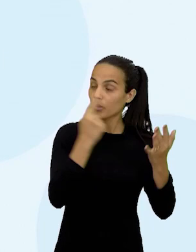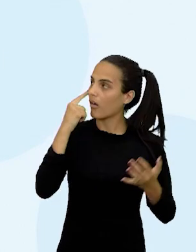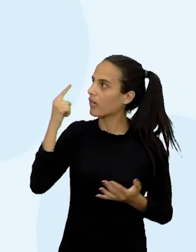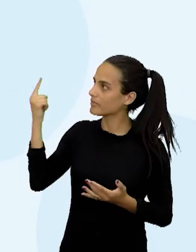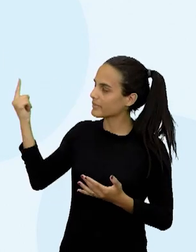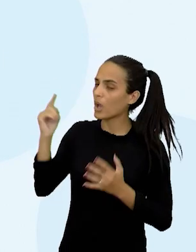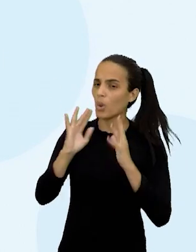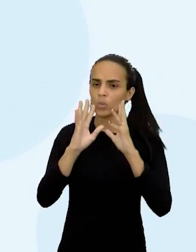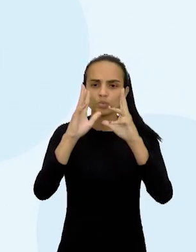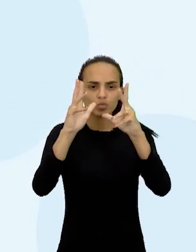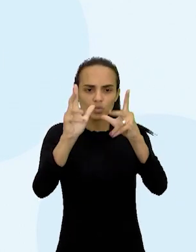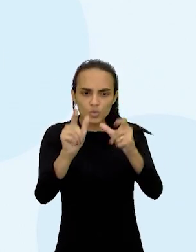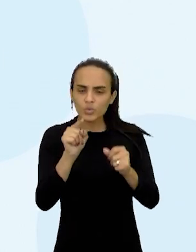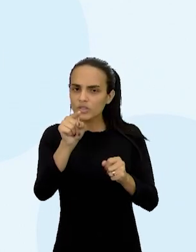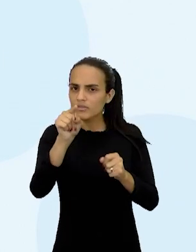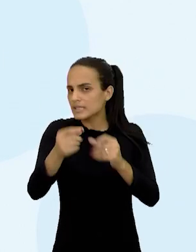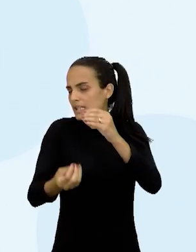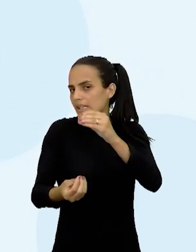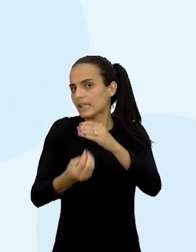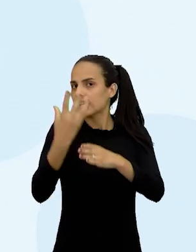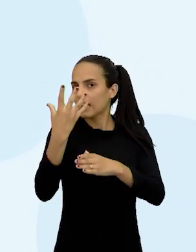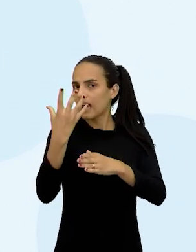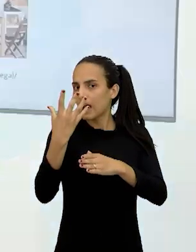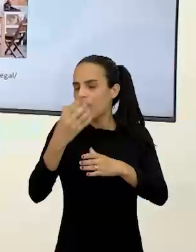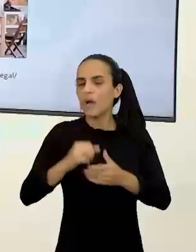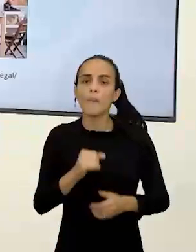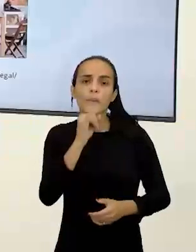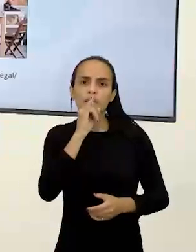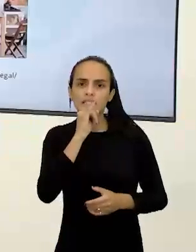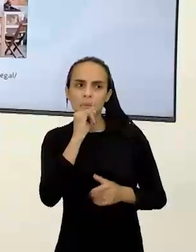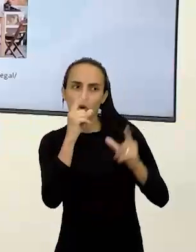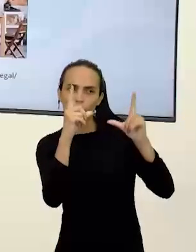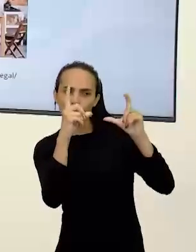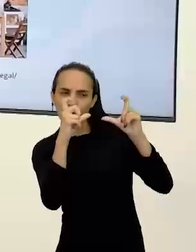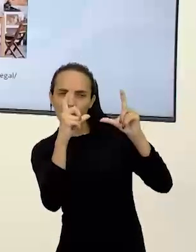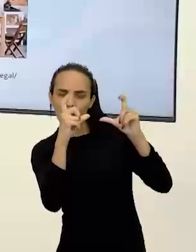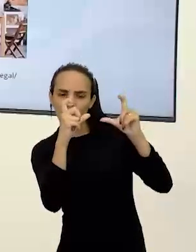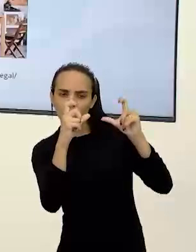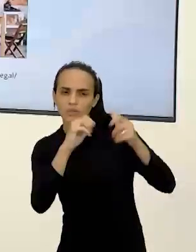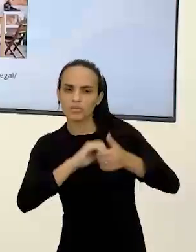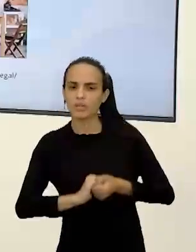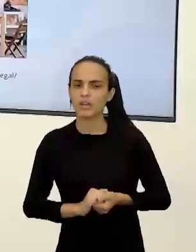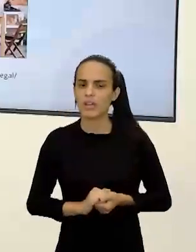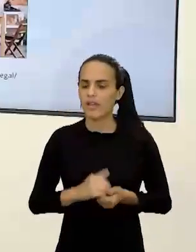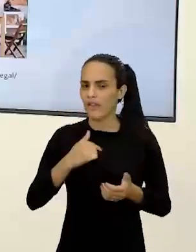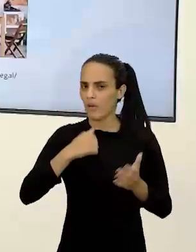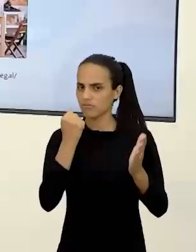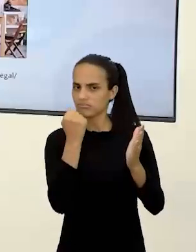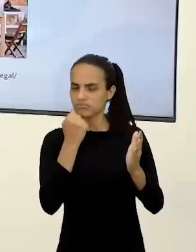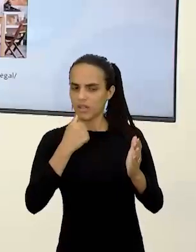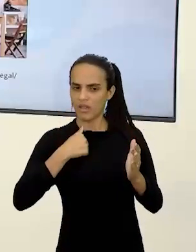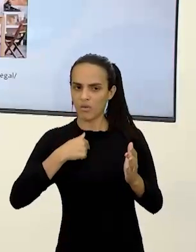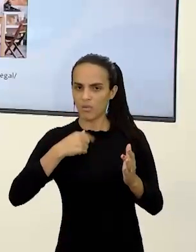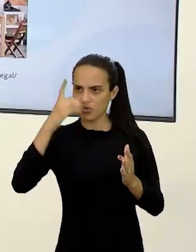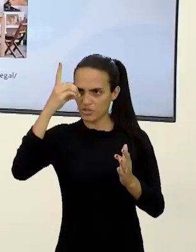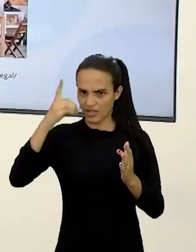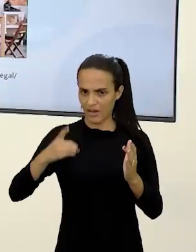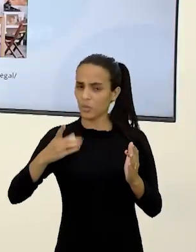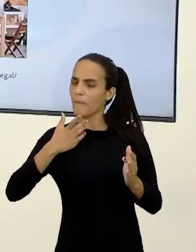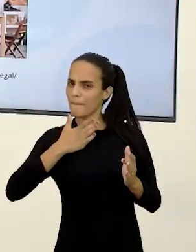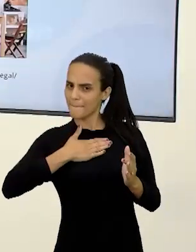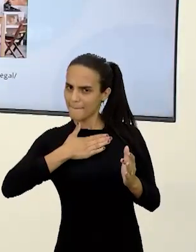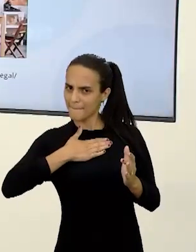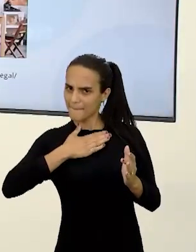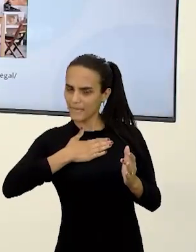tudo que você produzir. Então, assim, tirei uma foto. A autoria da foto é minha. Fui eu que tirei essa foto.